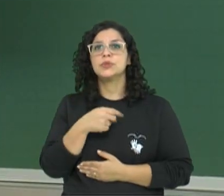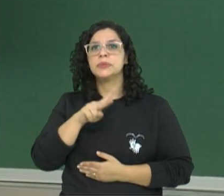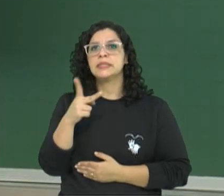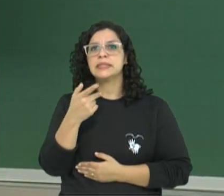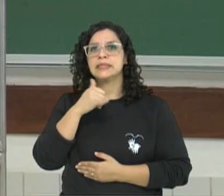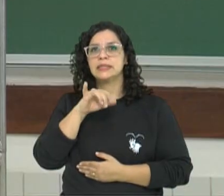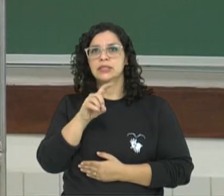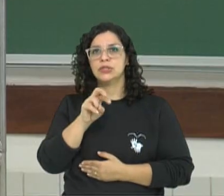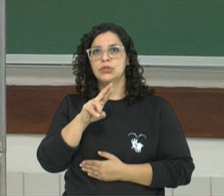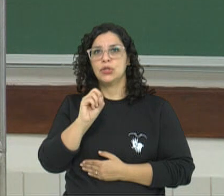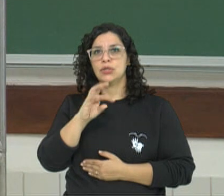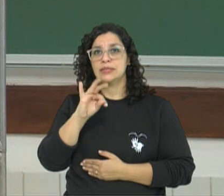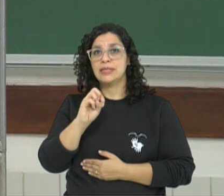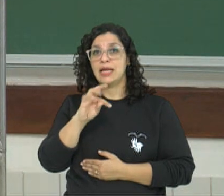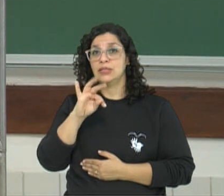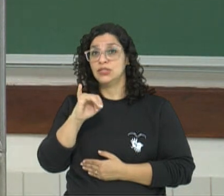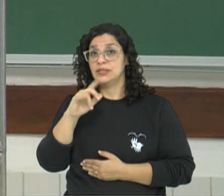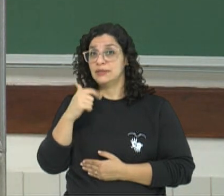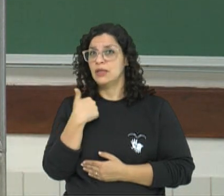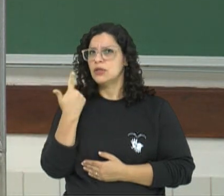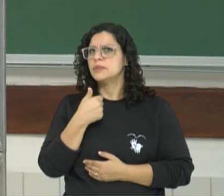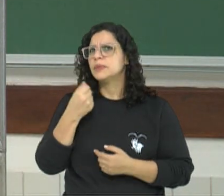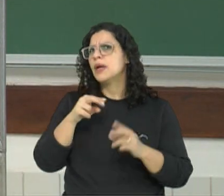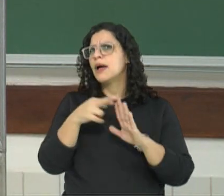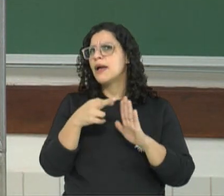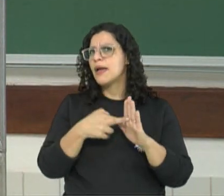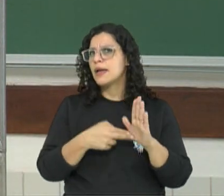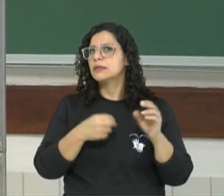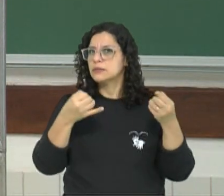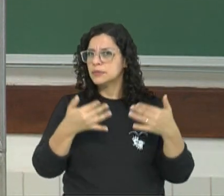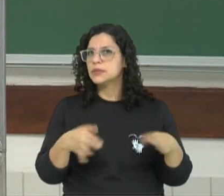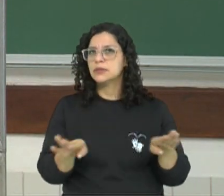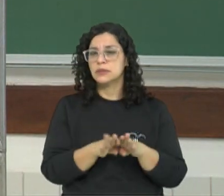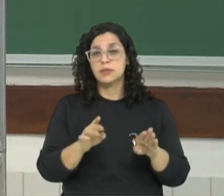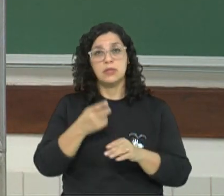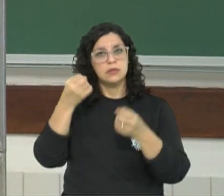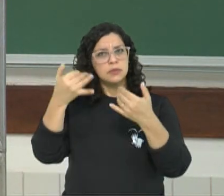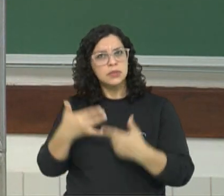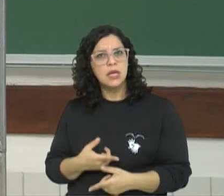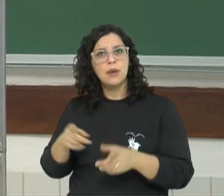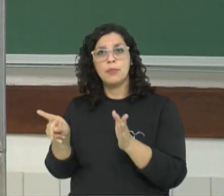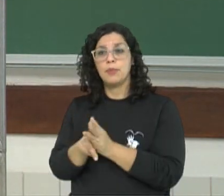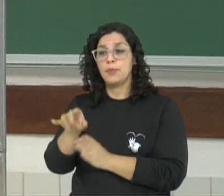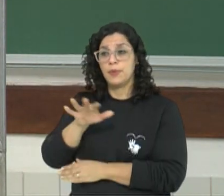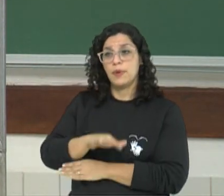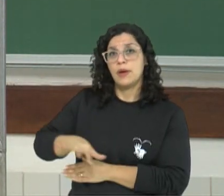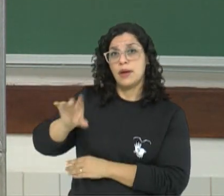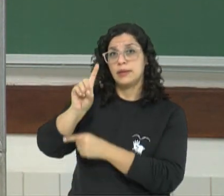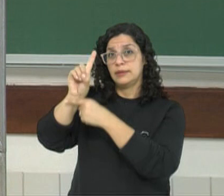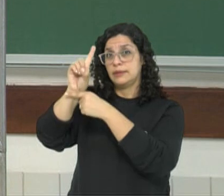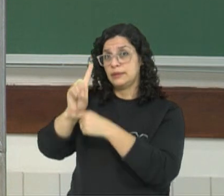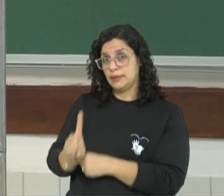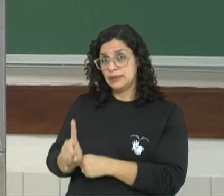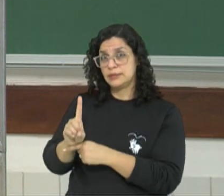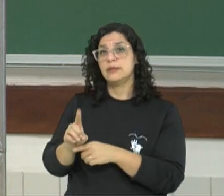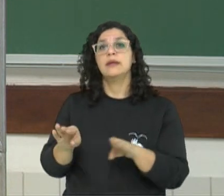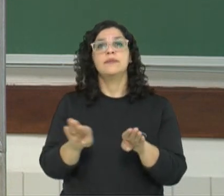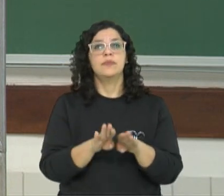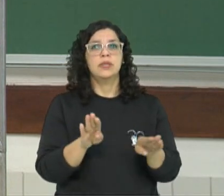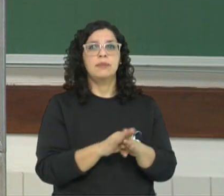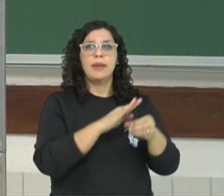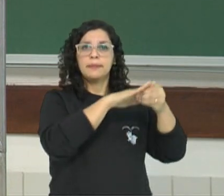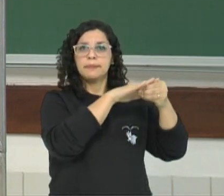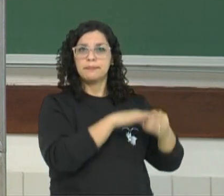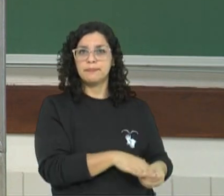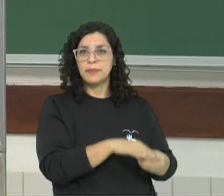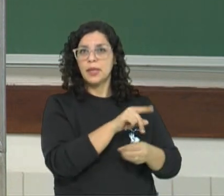E quando a gente fala sobre hidrostática, nós precisamos definir algumas grandezas. A gente definiu a grandeza densidade e a grandeza